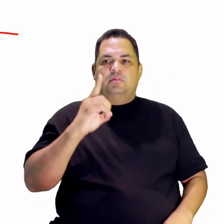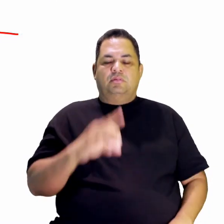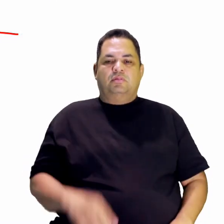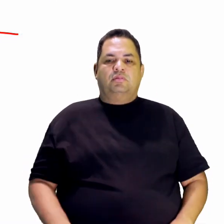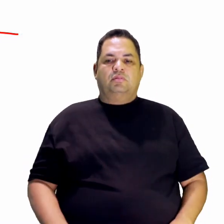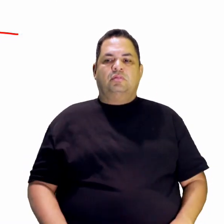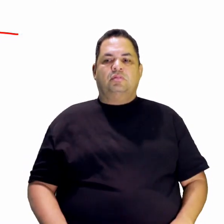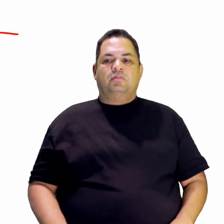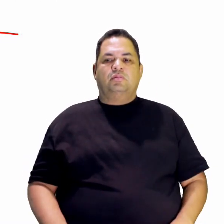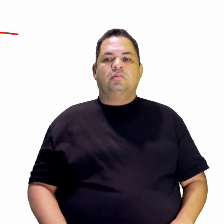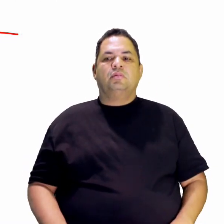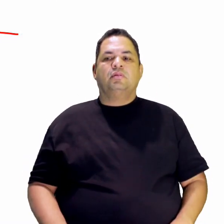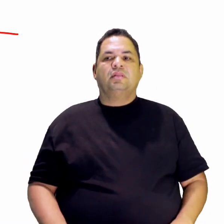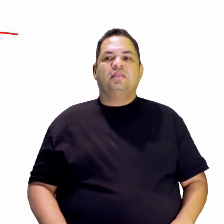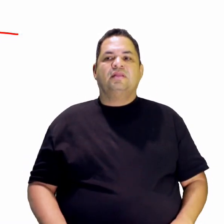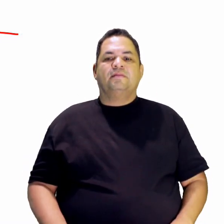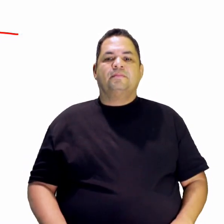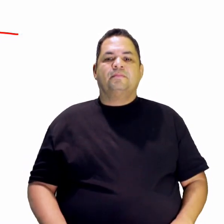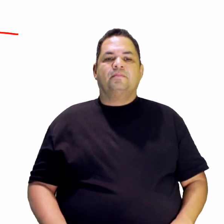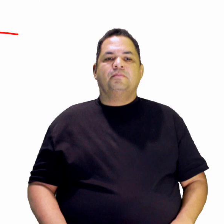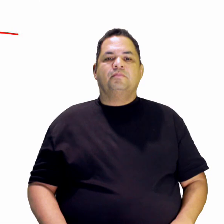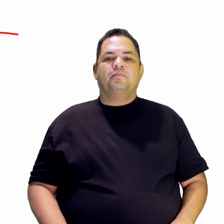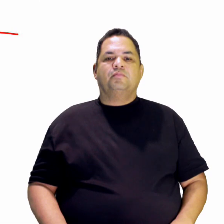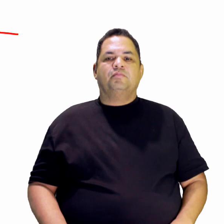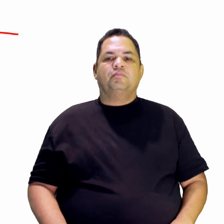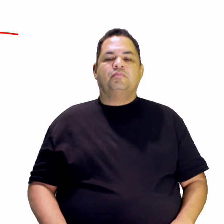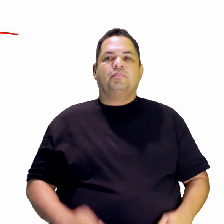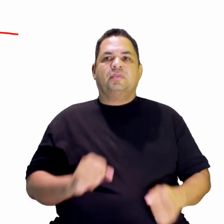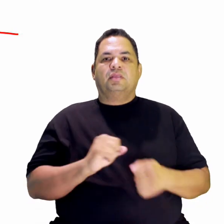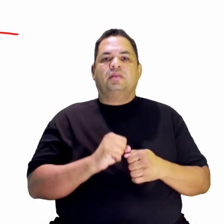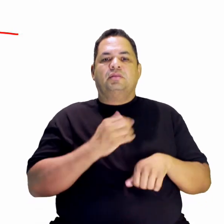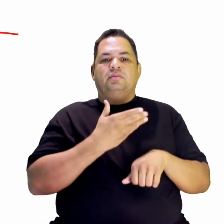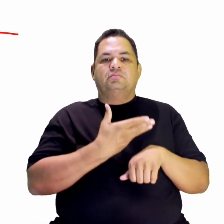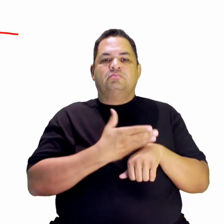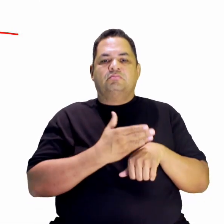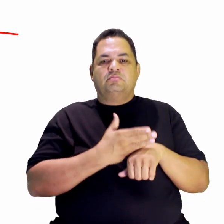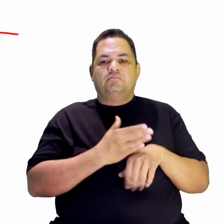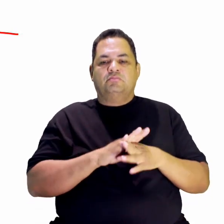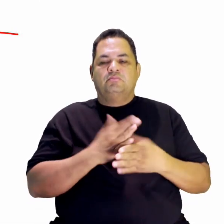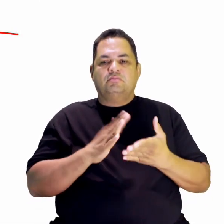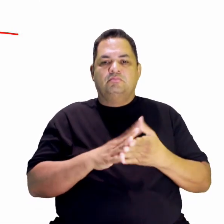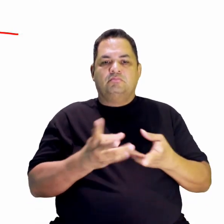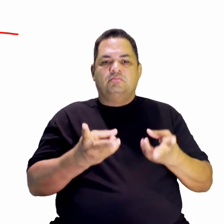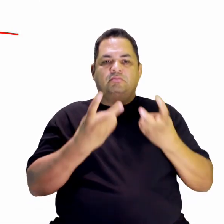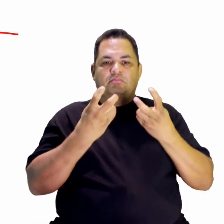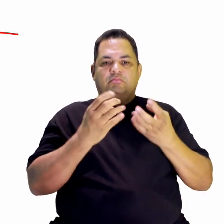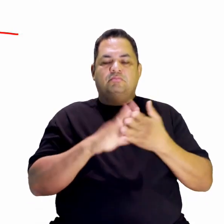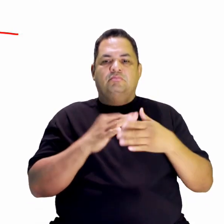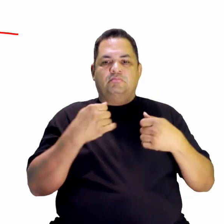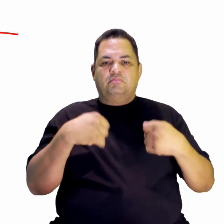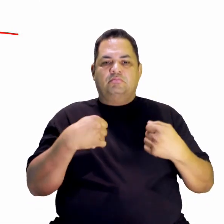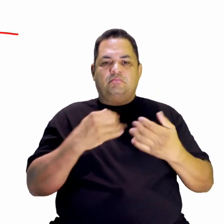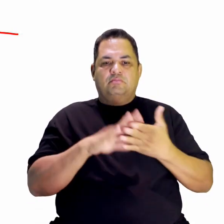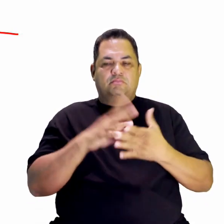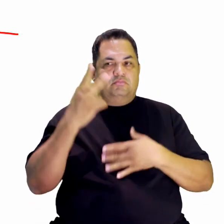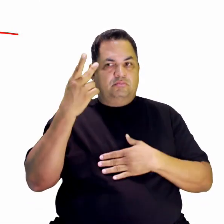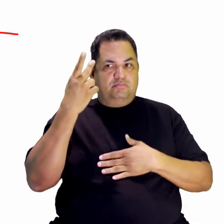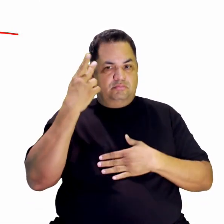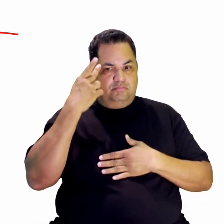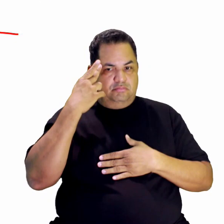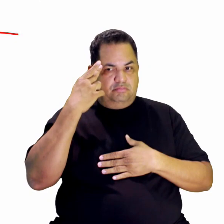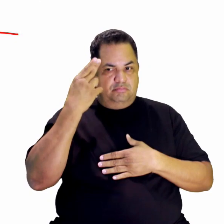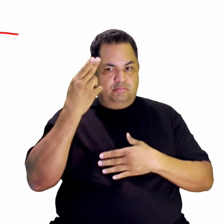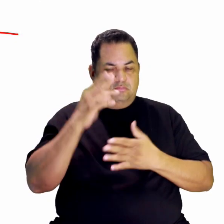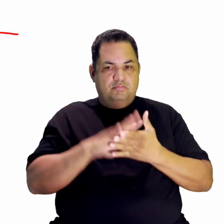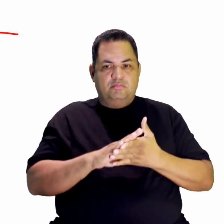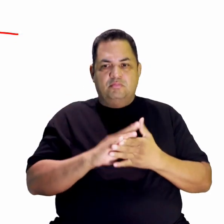né? Quem fez aí o exercício, olhou direitinho, percebeu. Então, a gente precisou da normal e da